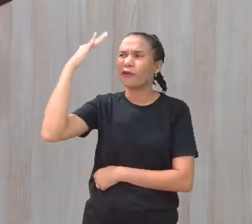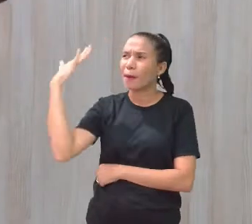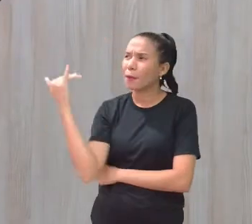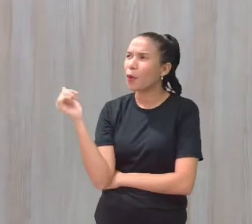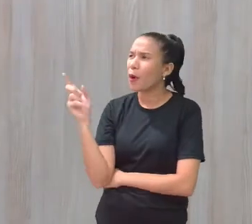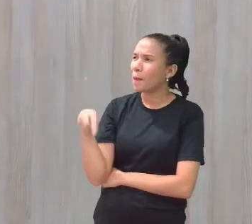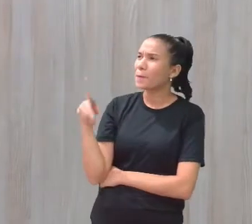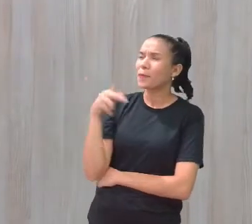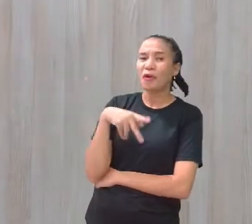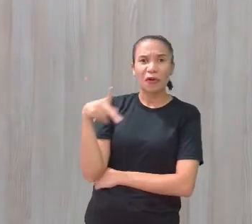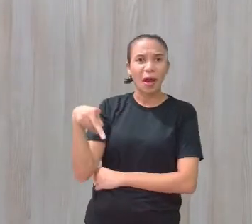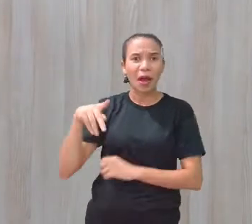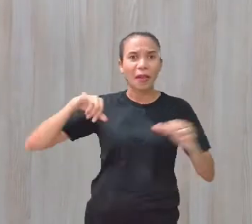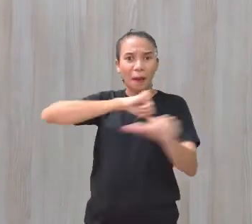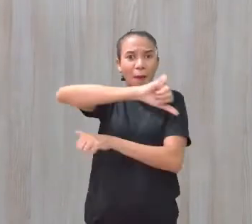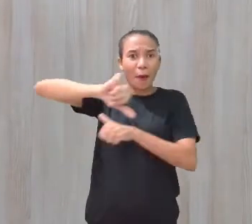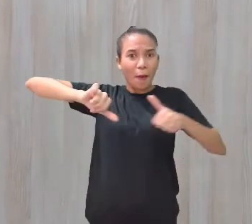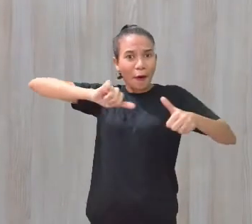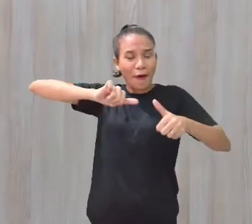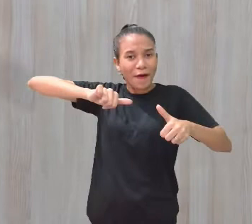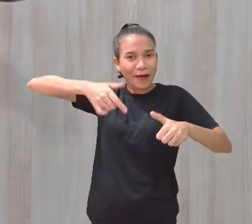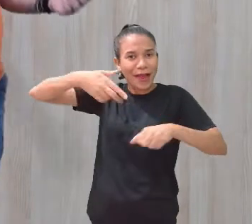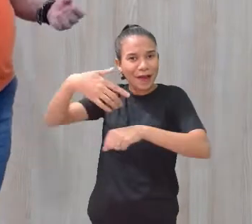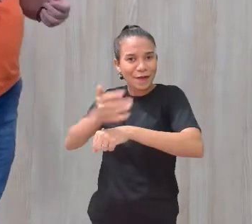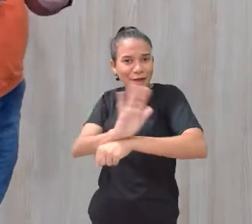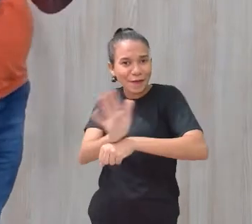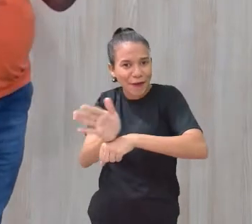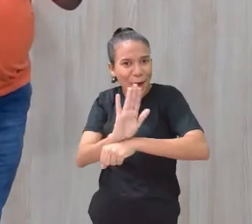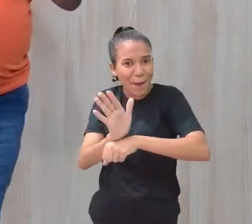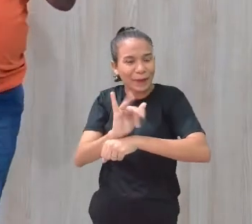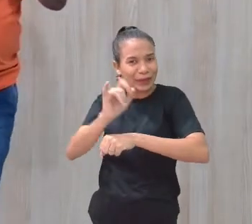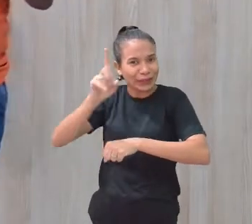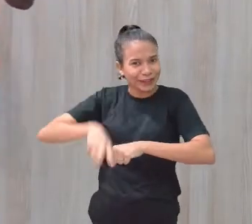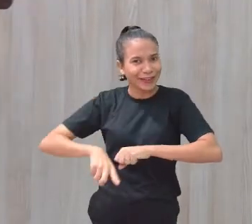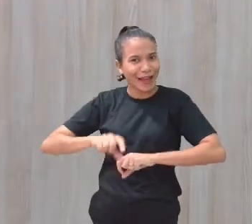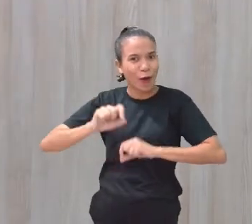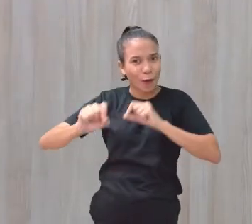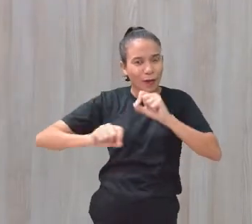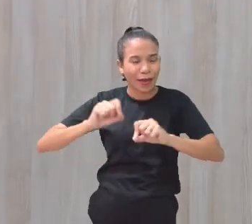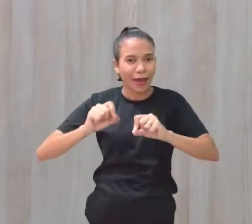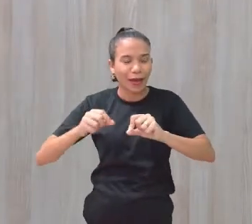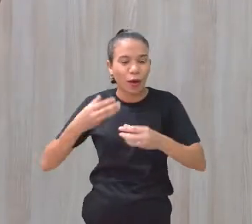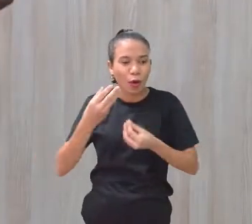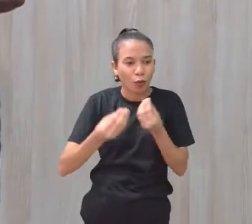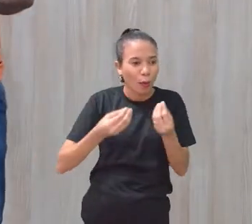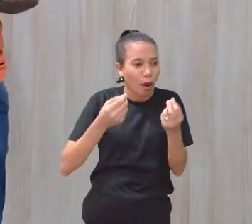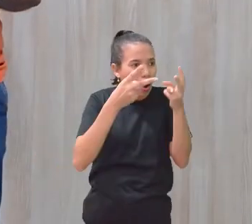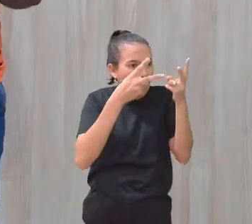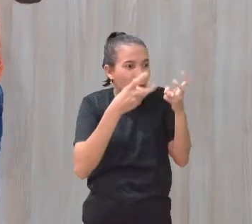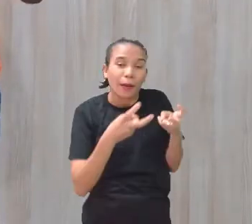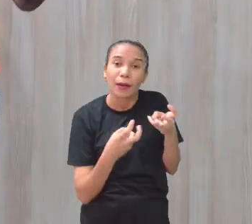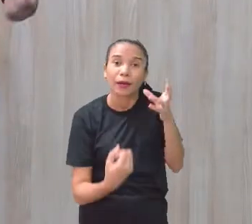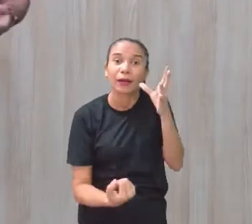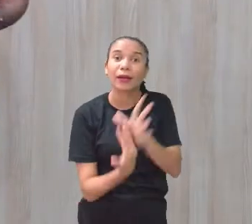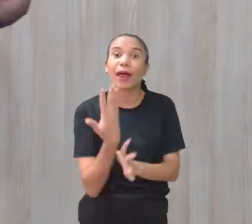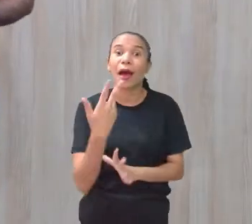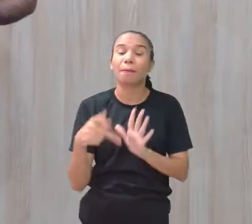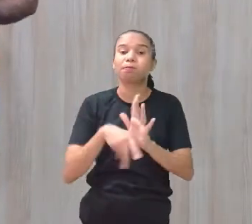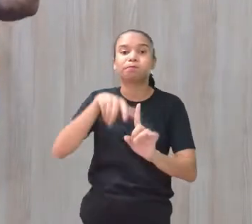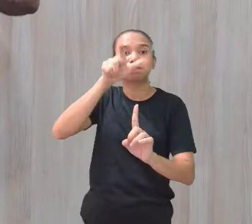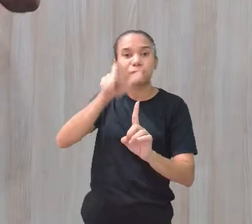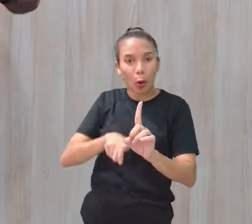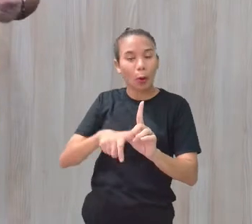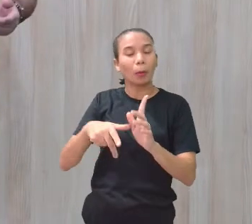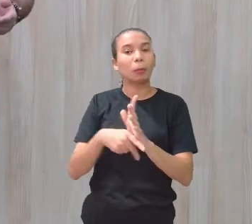né, professora, que virou filme, né, criaram, né, deram, assim, o gorila serviu de inspiração para a criação de um